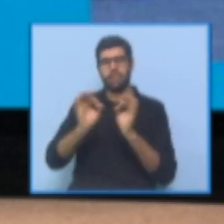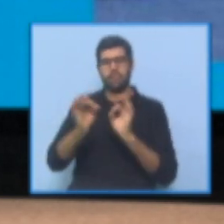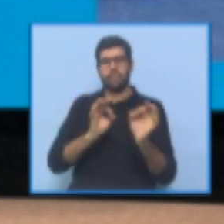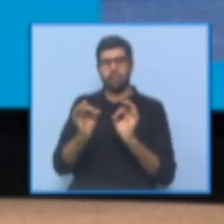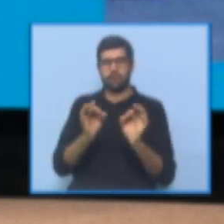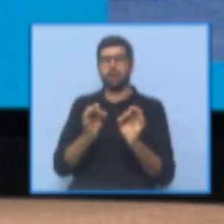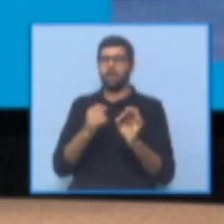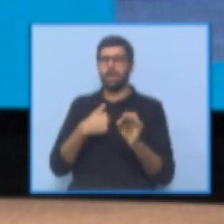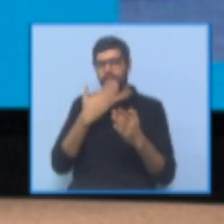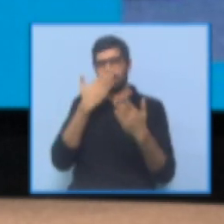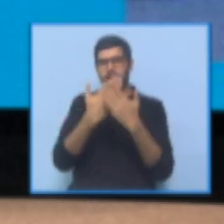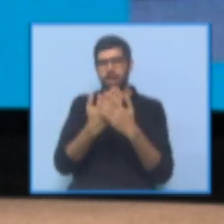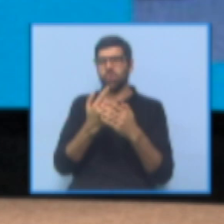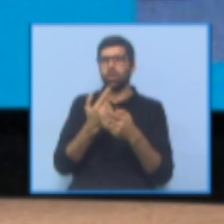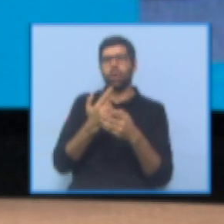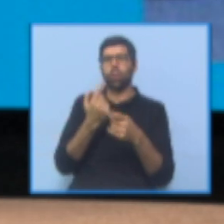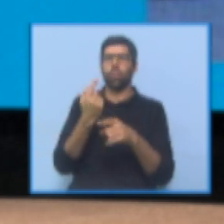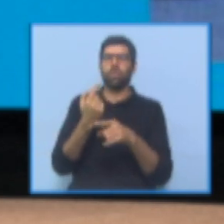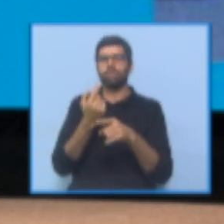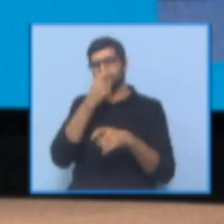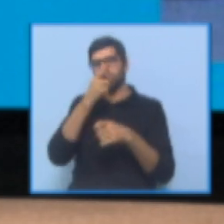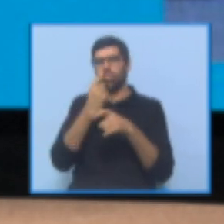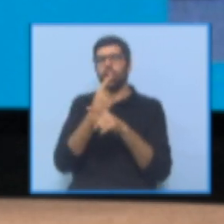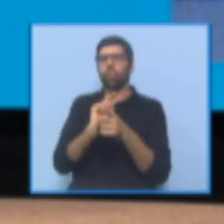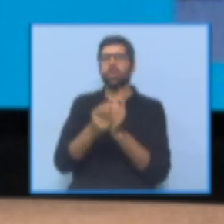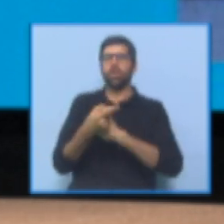para enfrentar contrariedades. Por